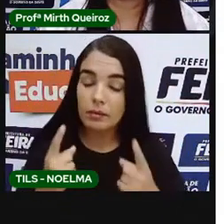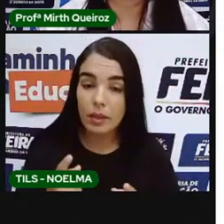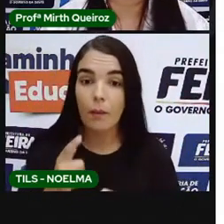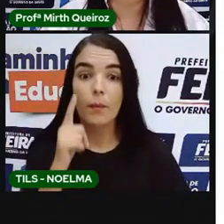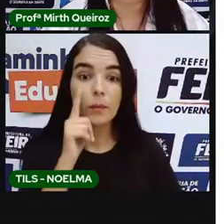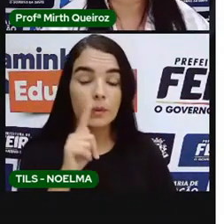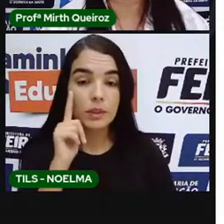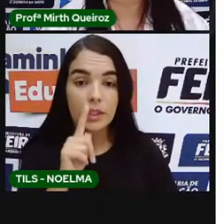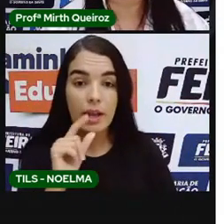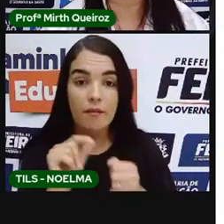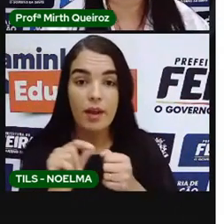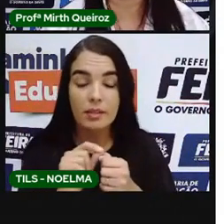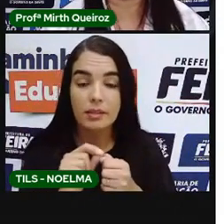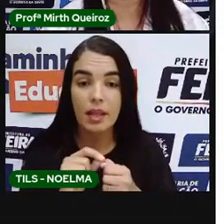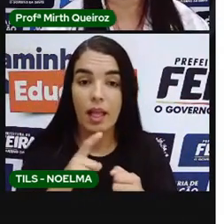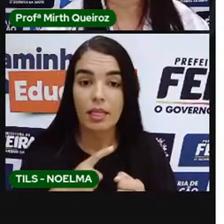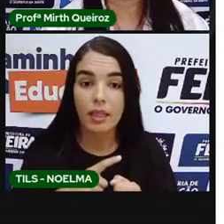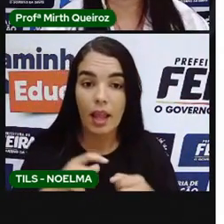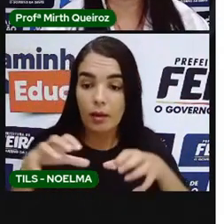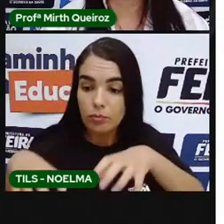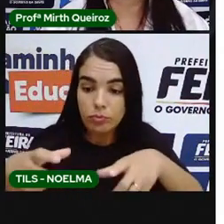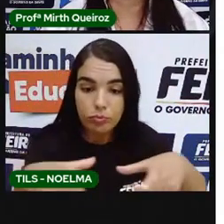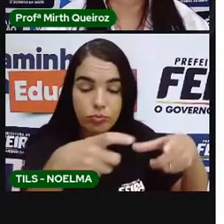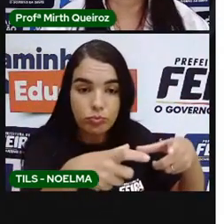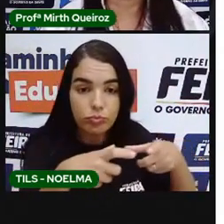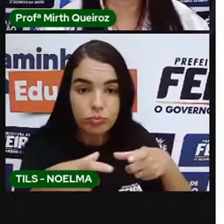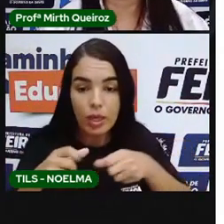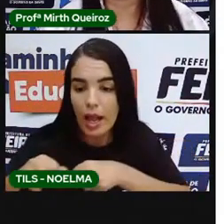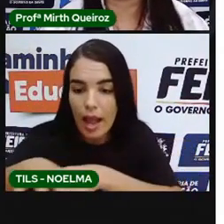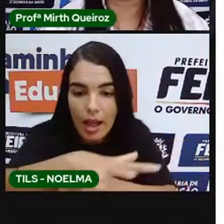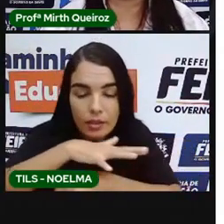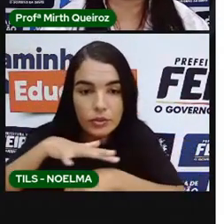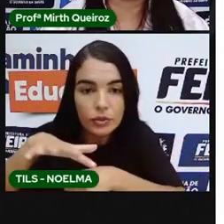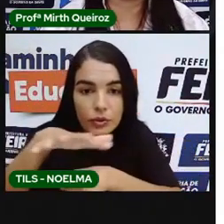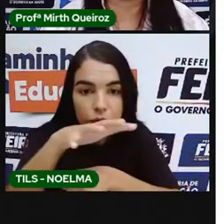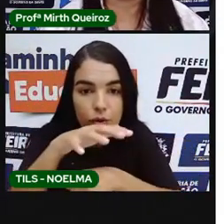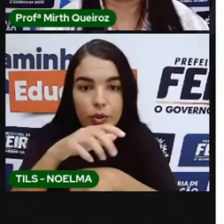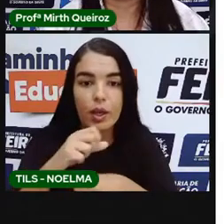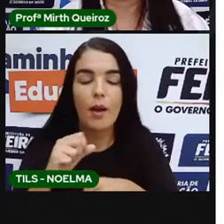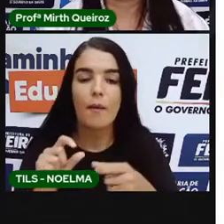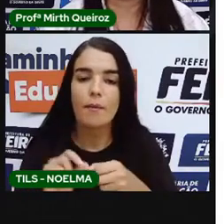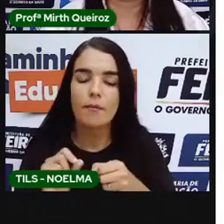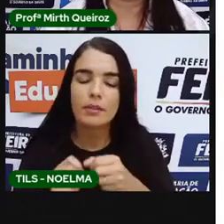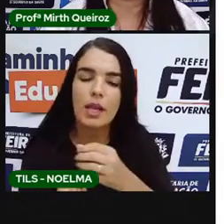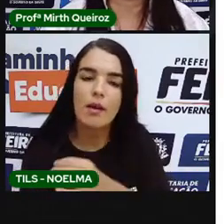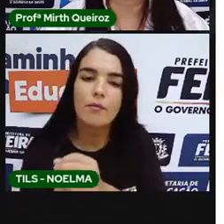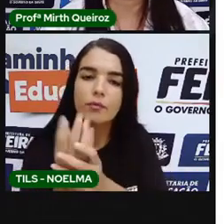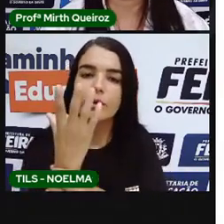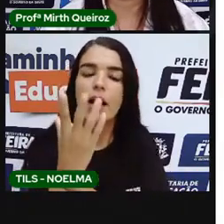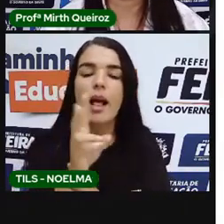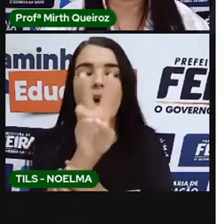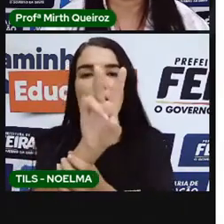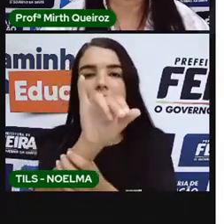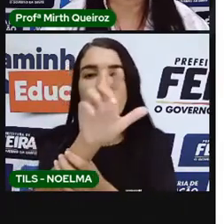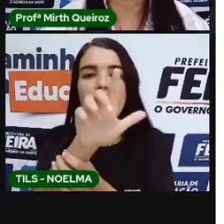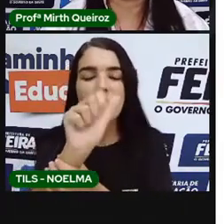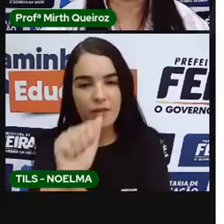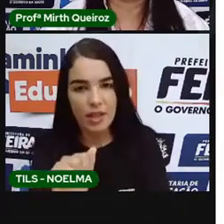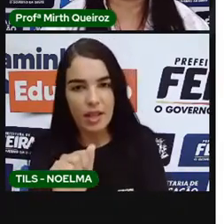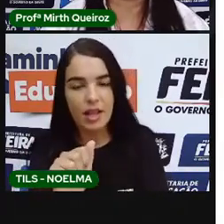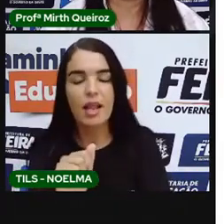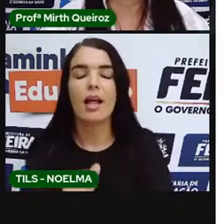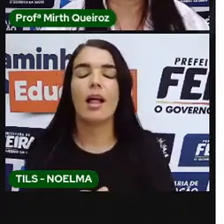essas regiões dar lucro, né? E ali foram fundadas algumas vilas, sendo a primeira vila aí a Vila